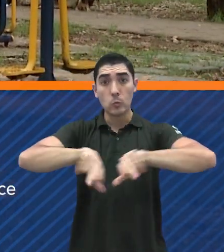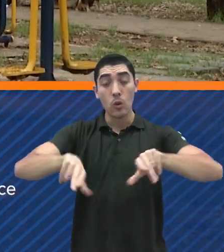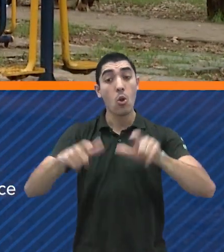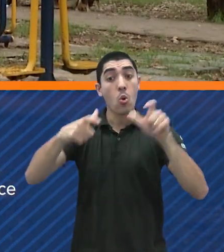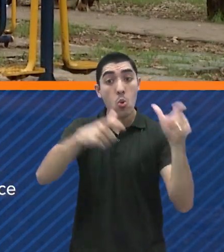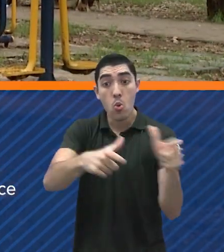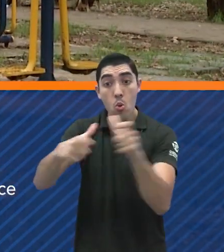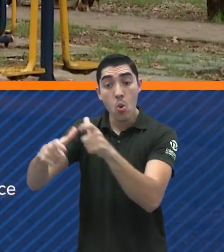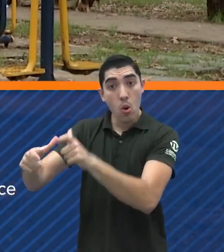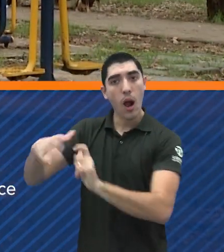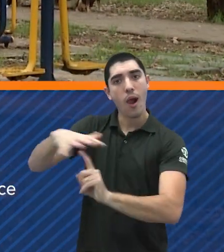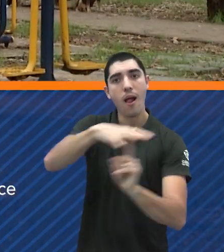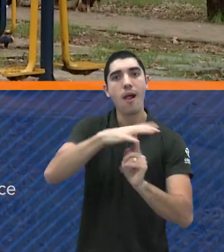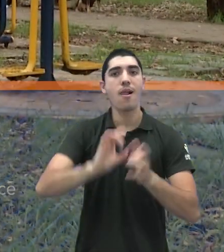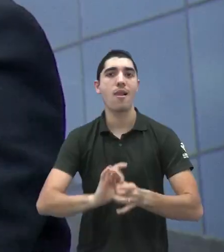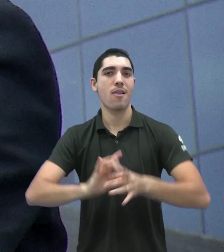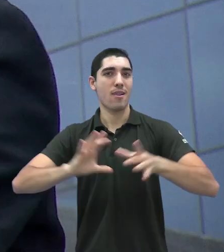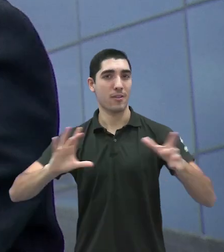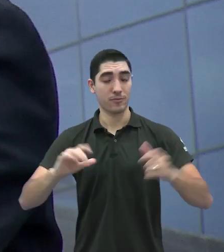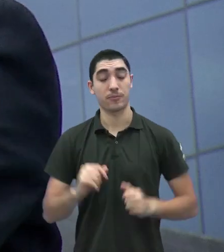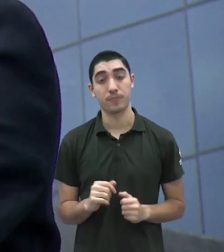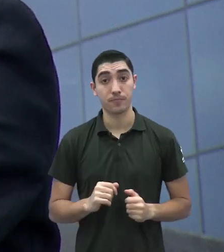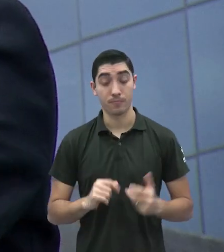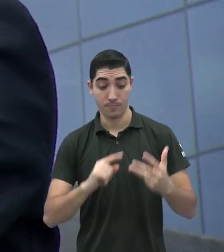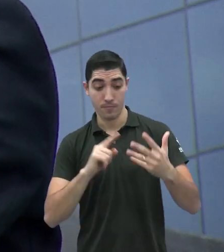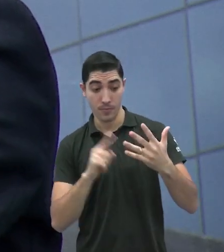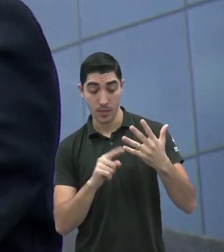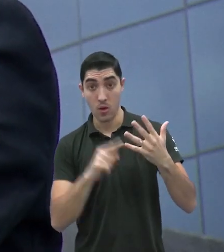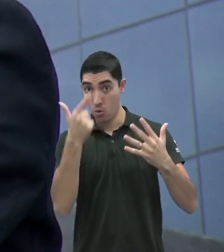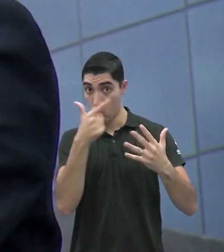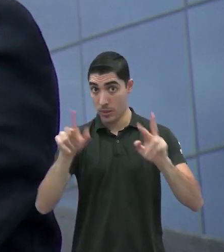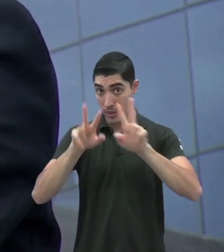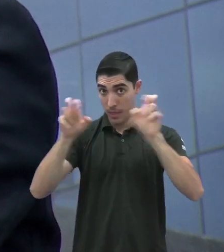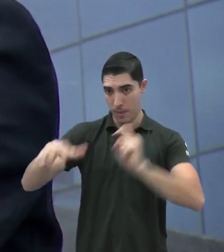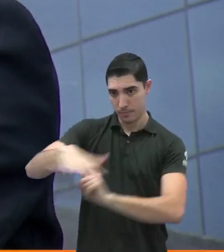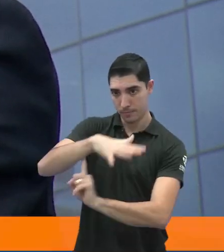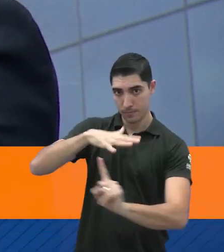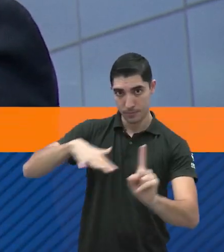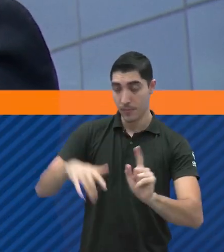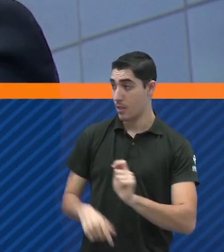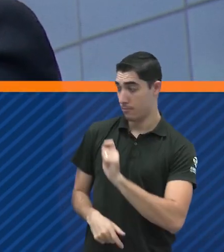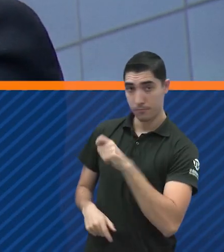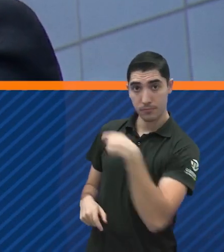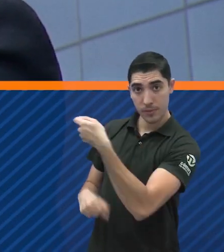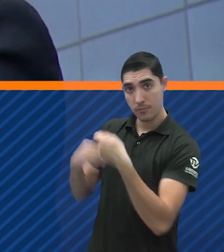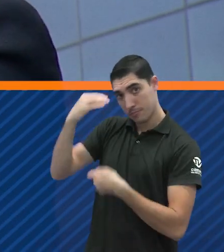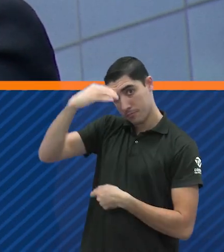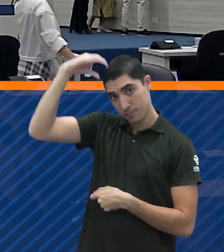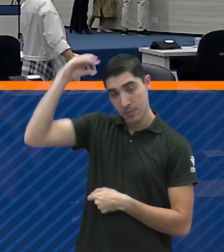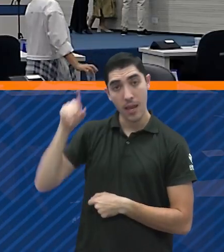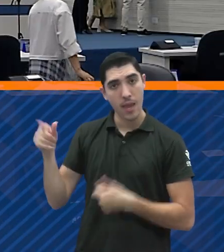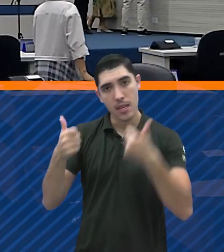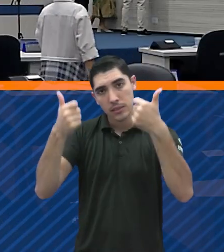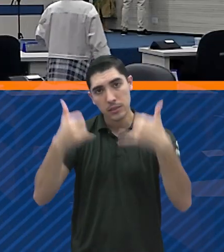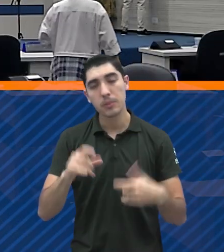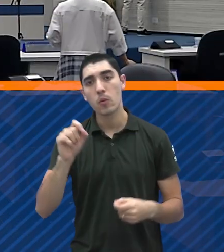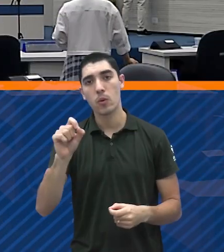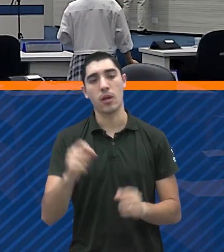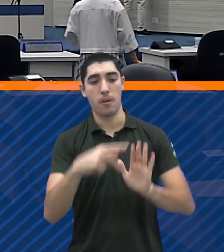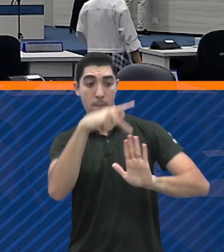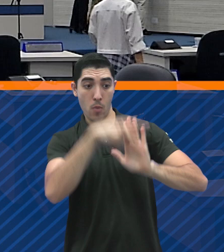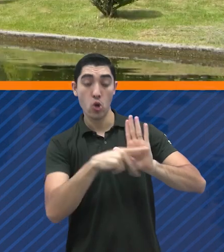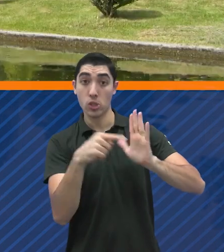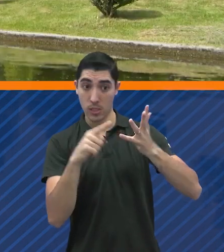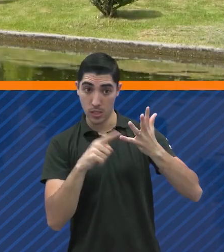em parques e espaços públicos. Já no tema meio ambiente, o vereador Carlos Abranches apresentou um projeto que